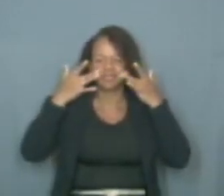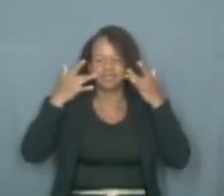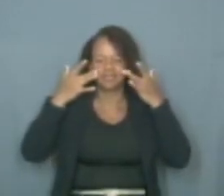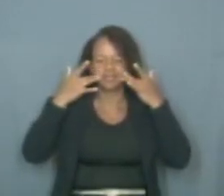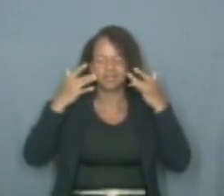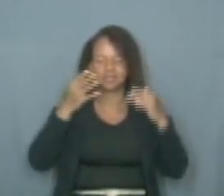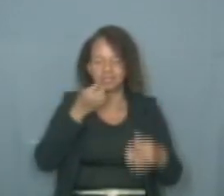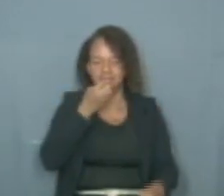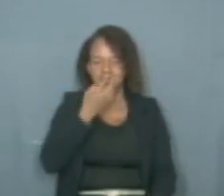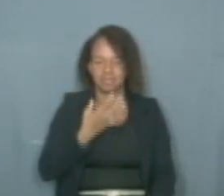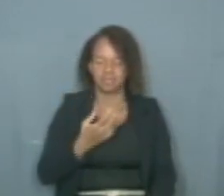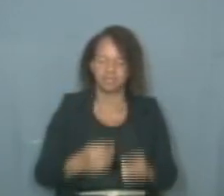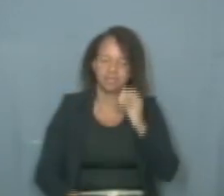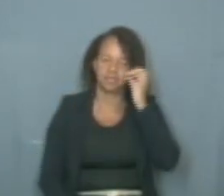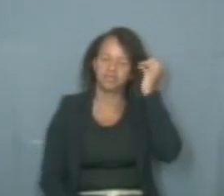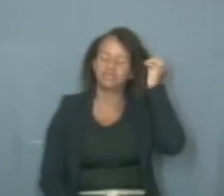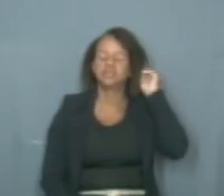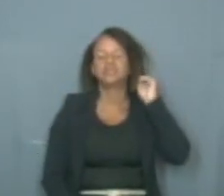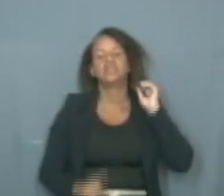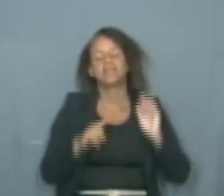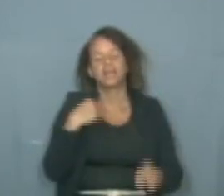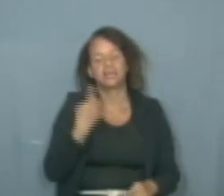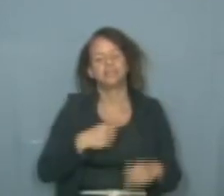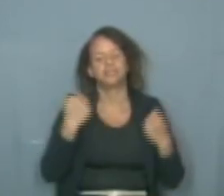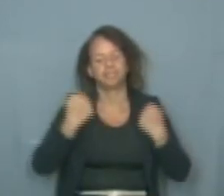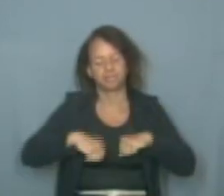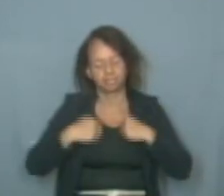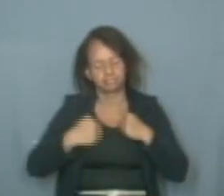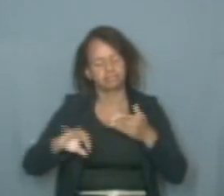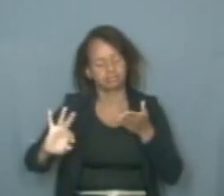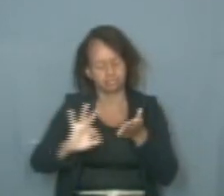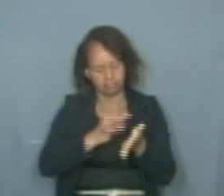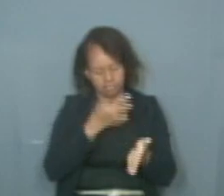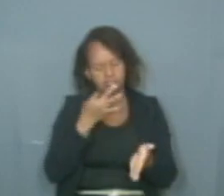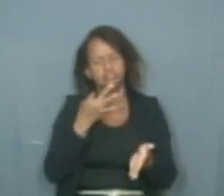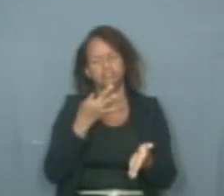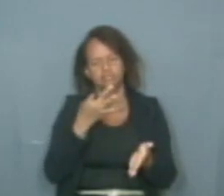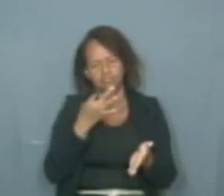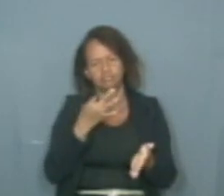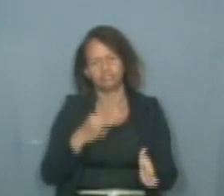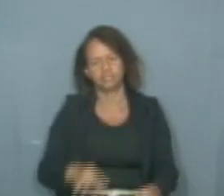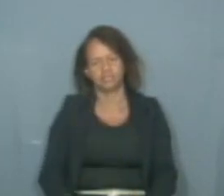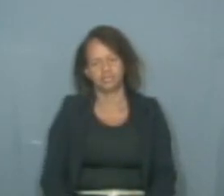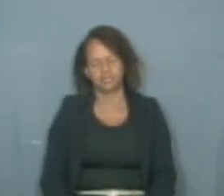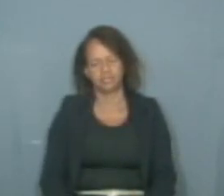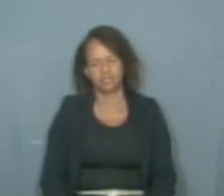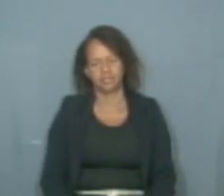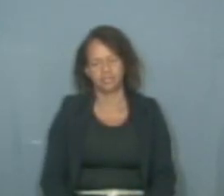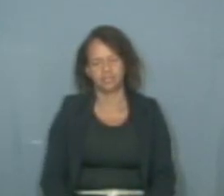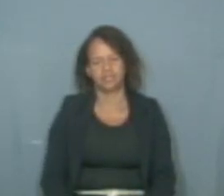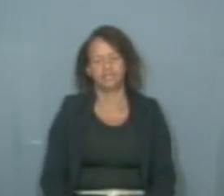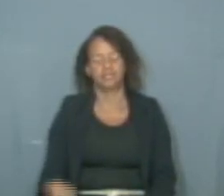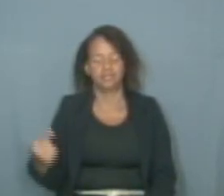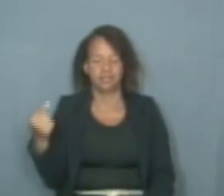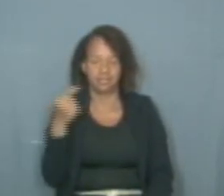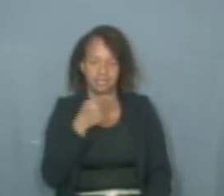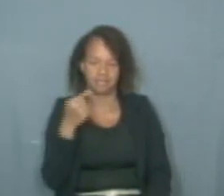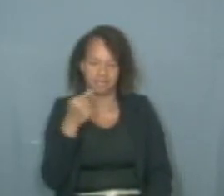de qualidade. E a gente precisa registrar que parte, Muniz,